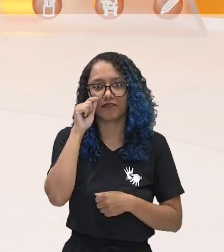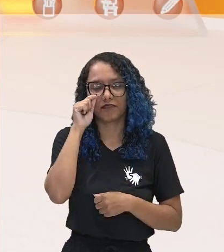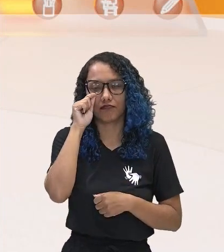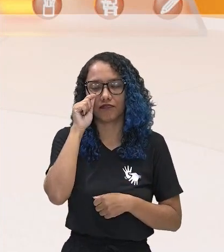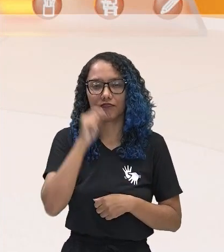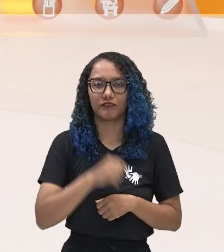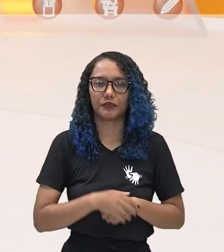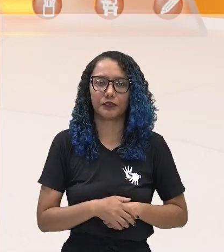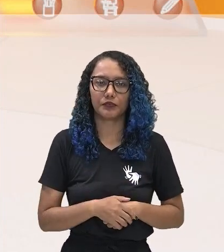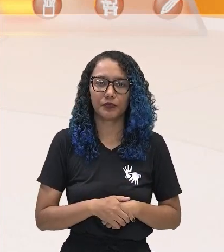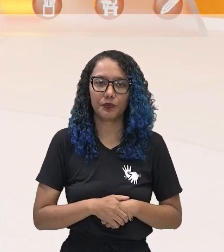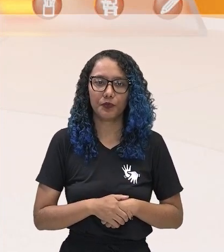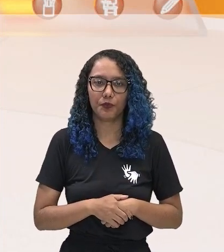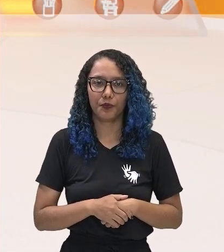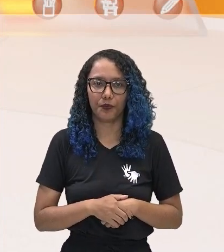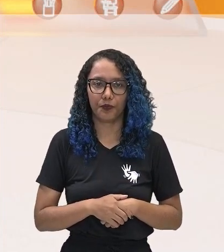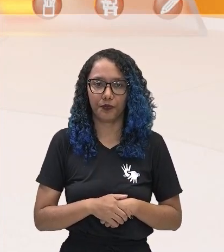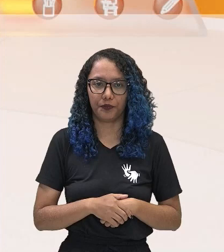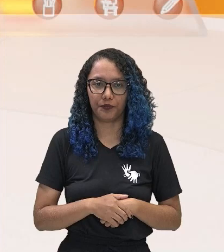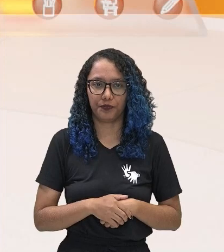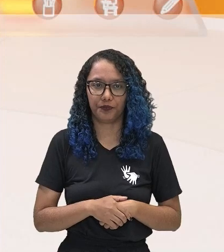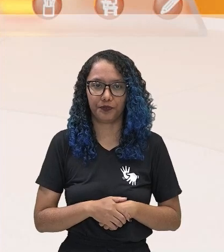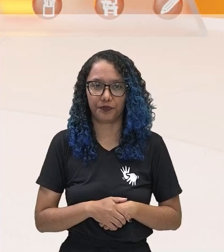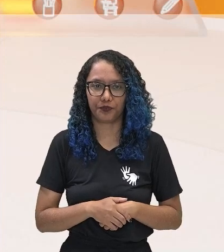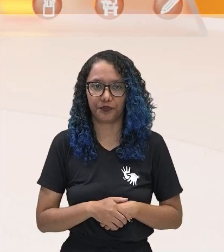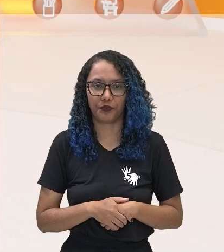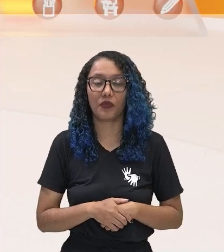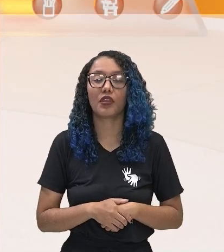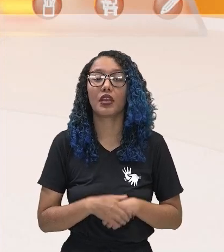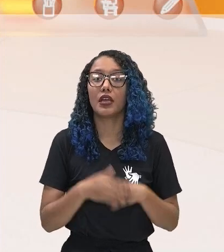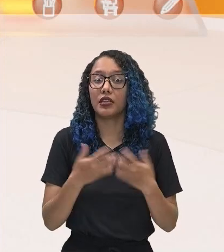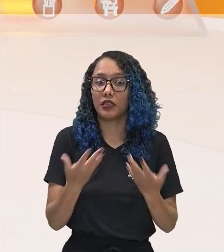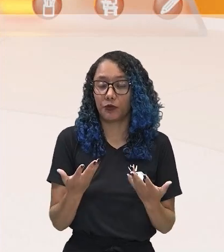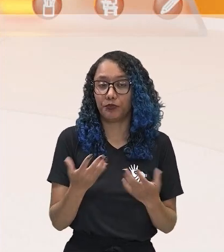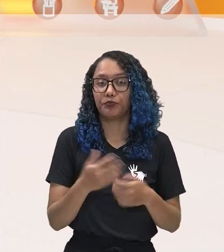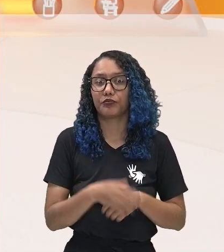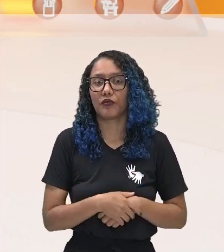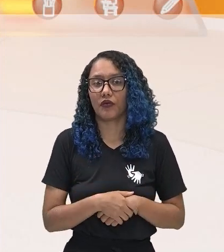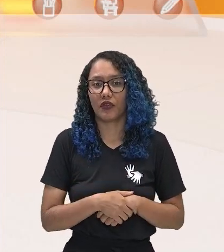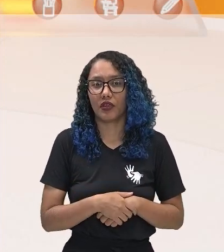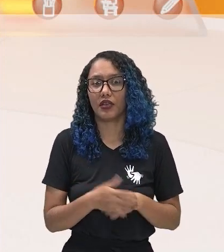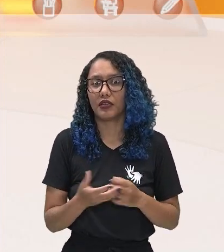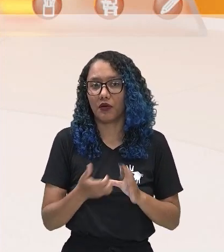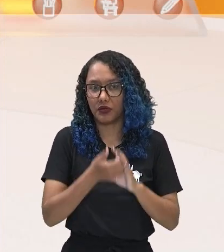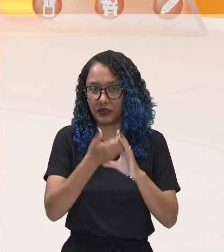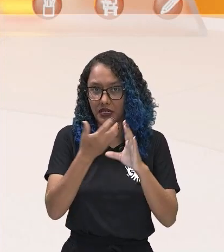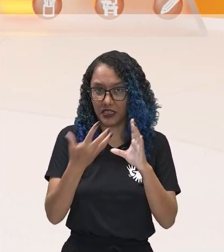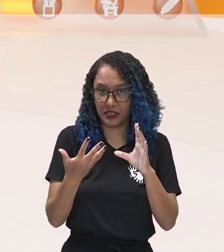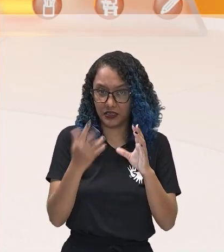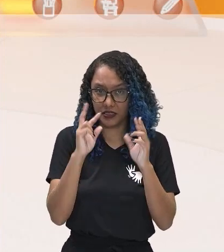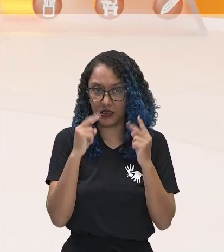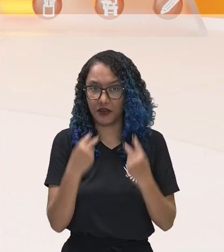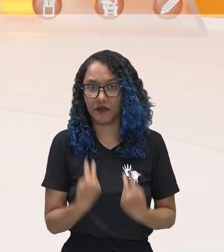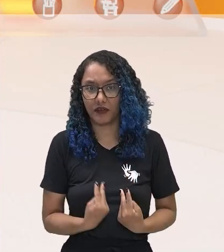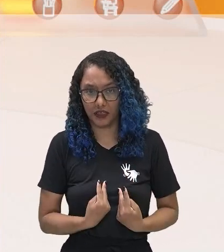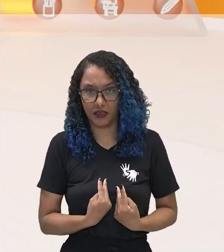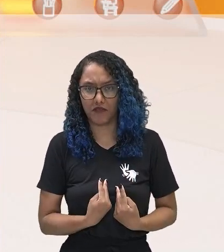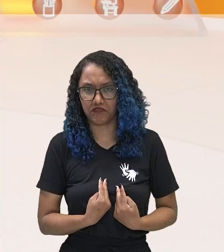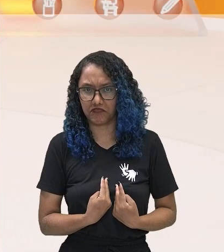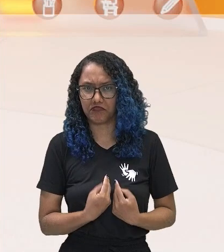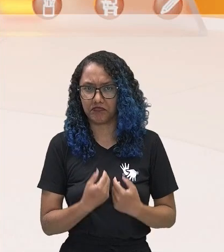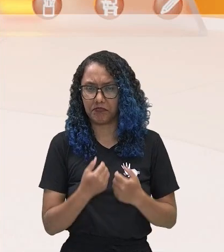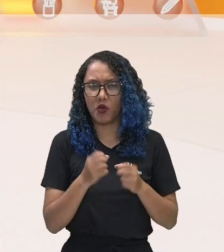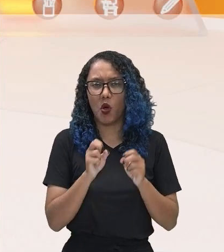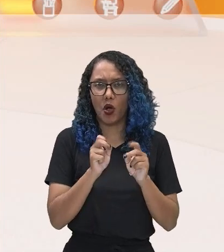só. Quando a gente fala disso, a gente diz, se a condição humana é esta, então nós